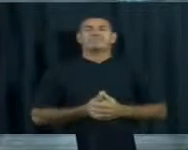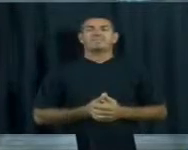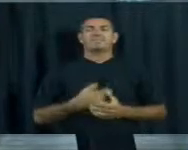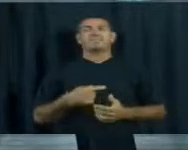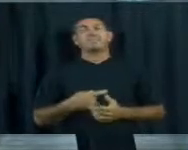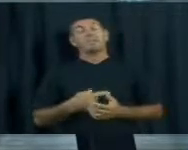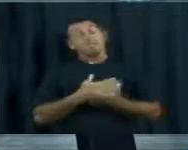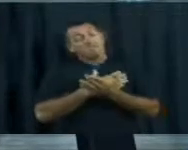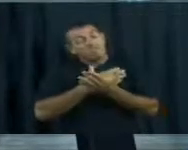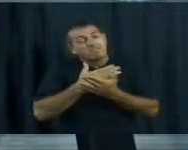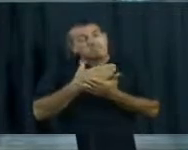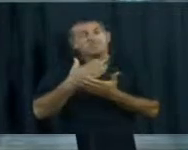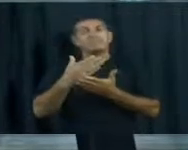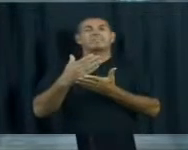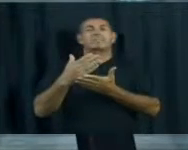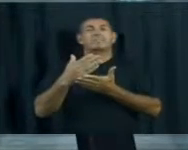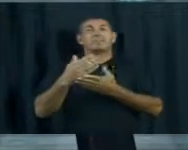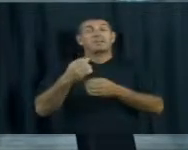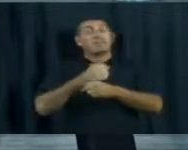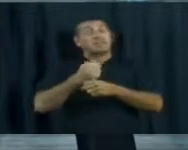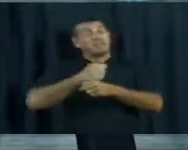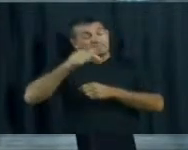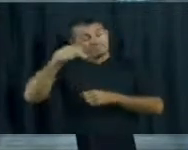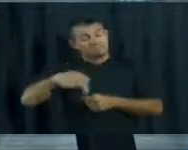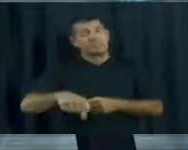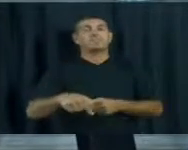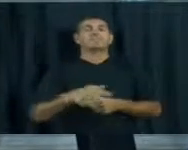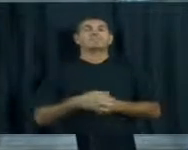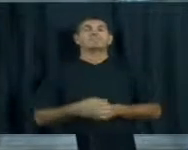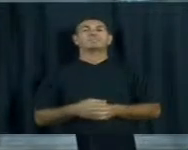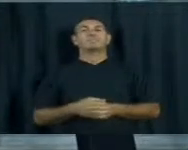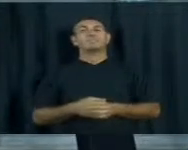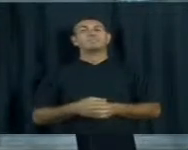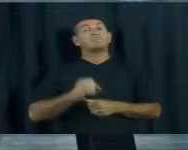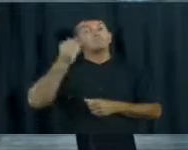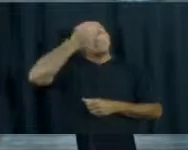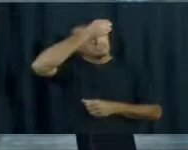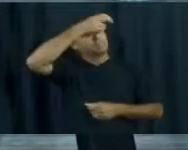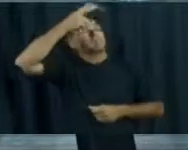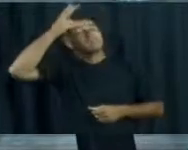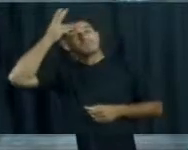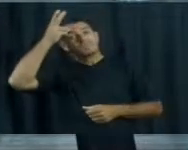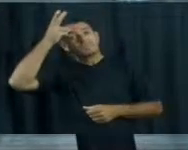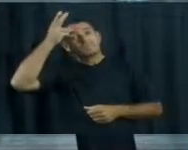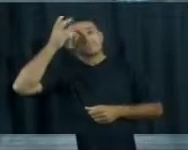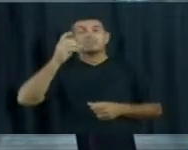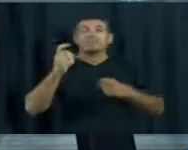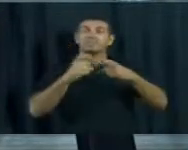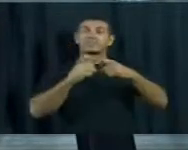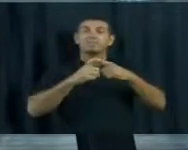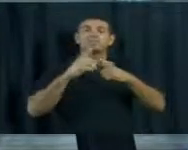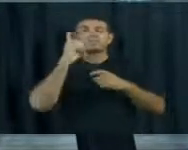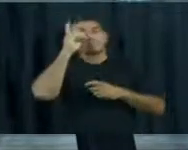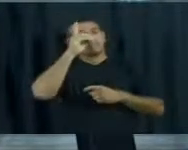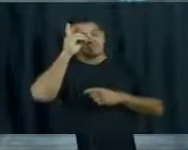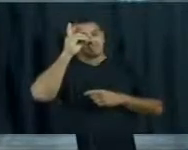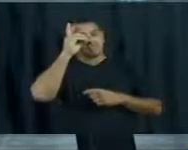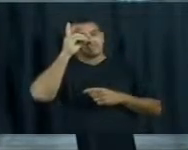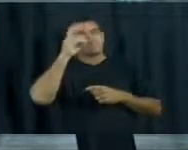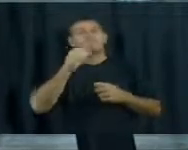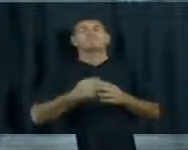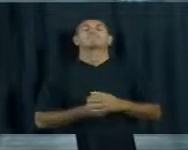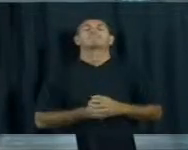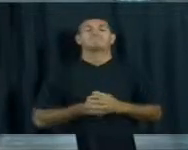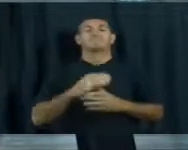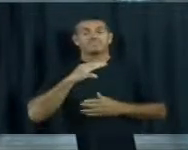poderia iniciar o ano de 2019 sem a presença do nosso convidado especial, que é o